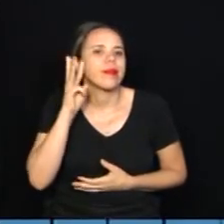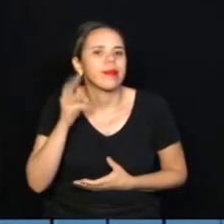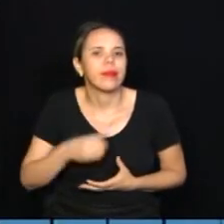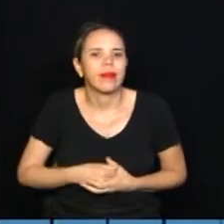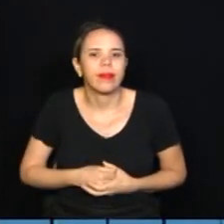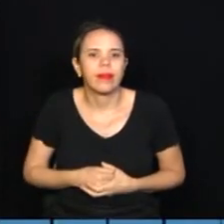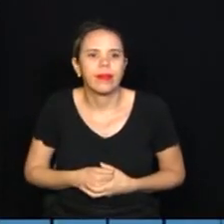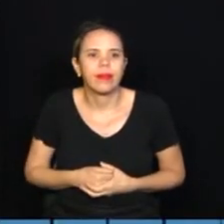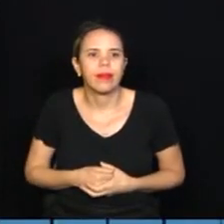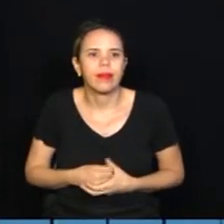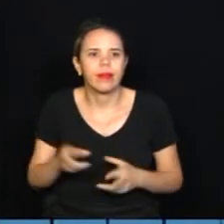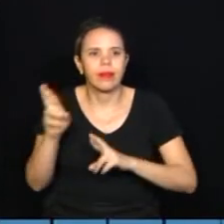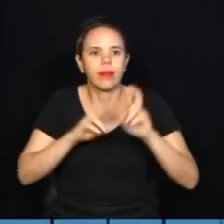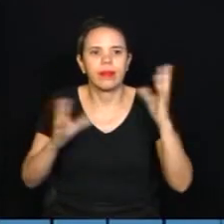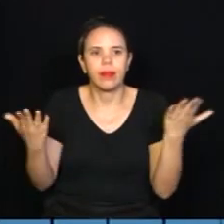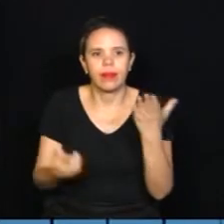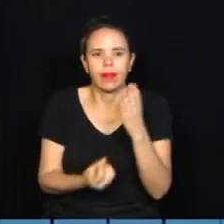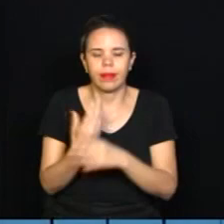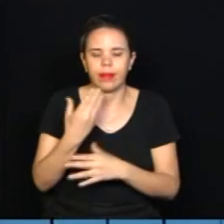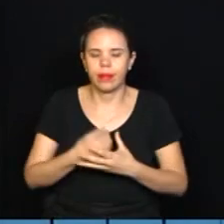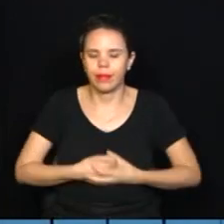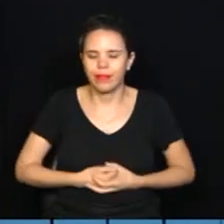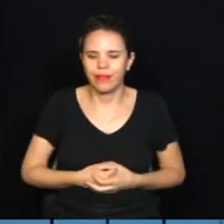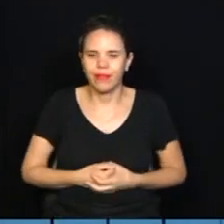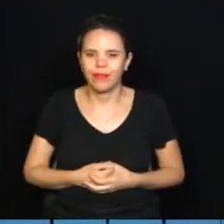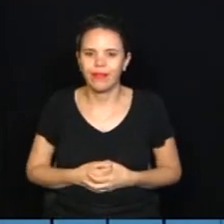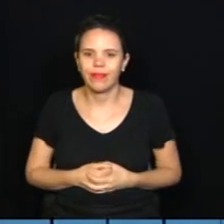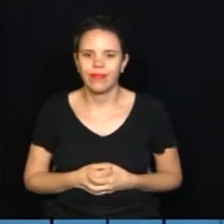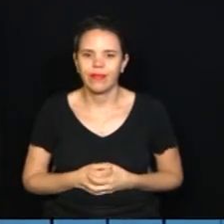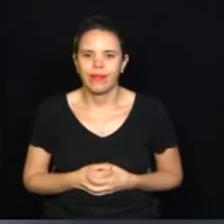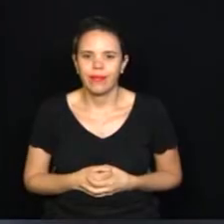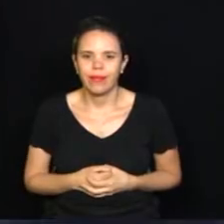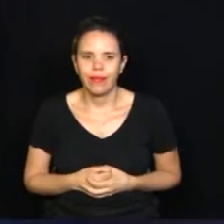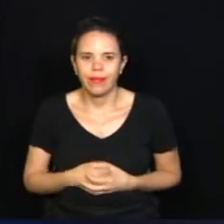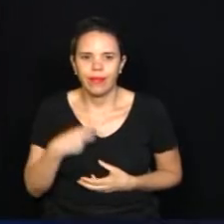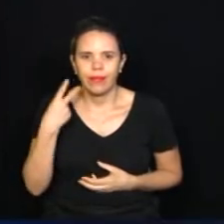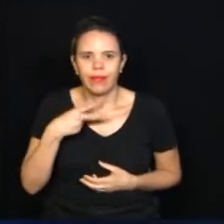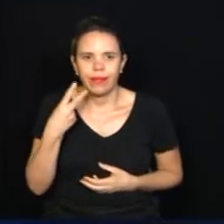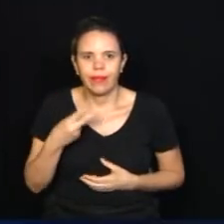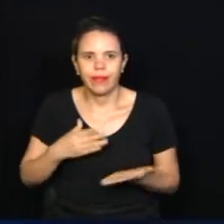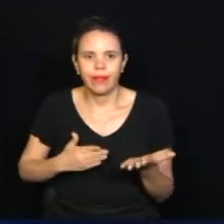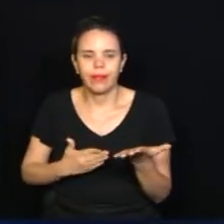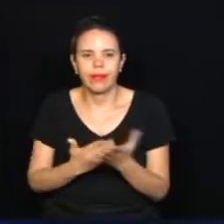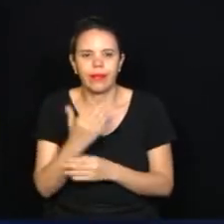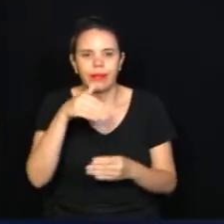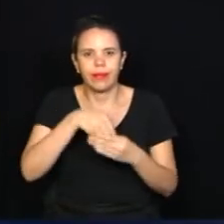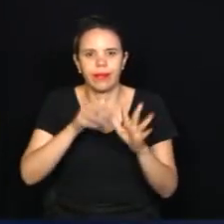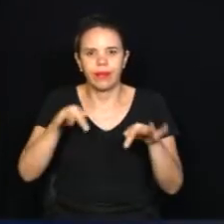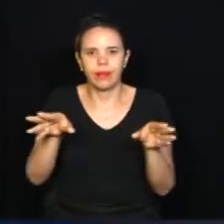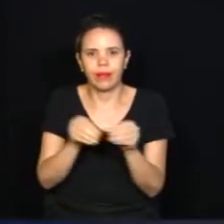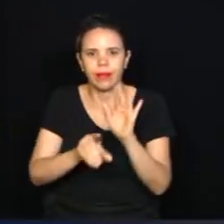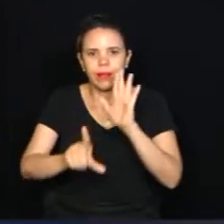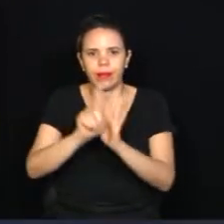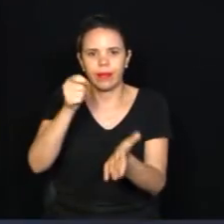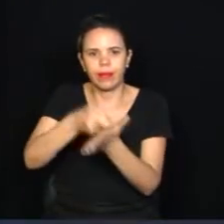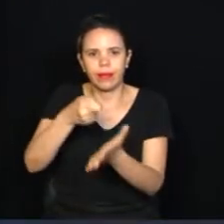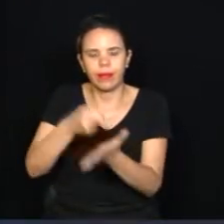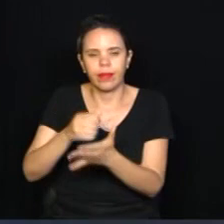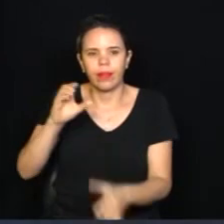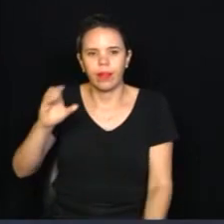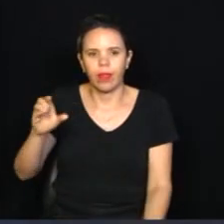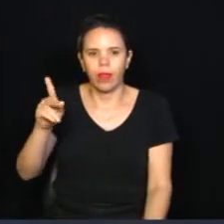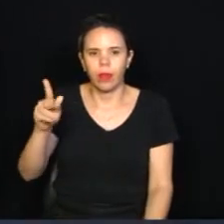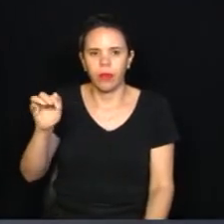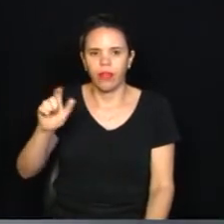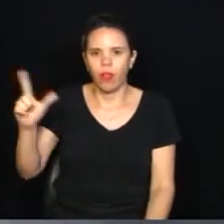terça-feira. Confira agora os destaques de hoje. Vereadores aprovam em votação final lei que obriga a CPFL